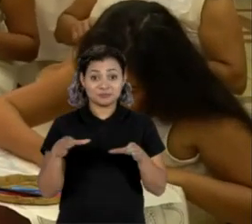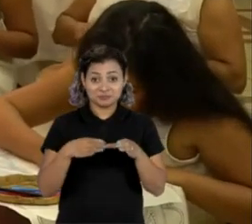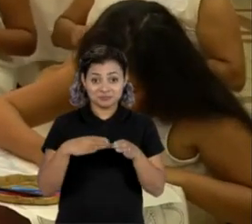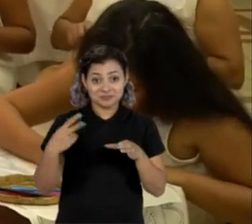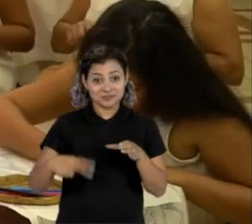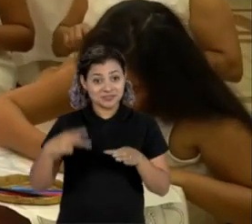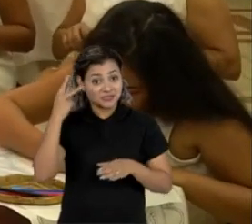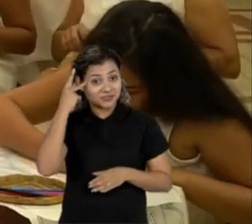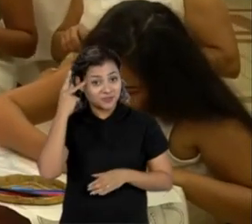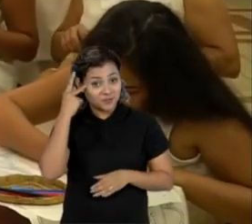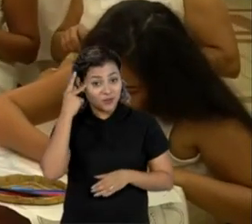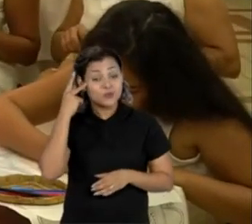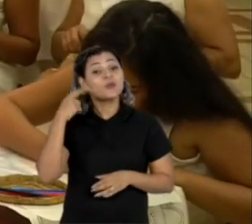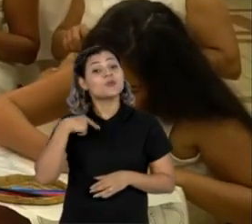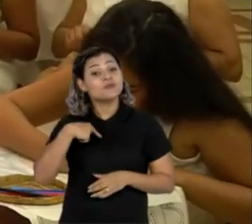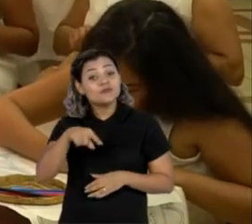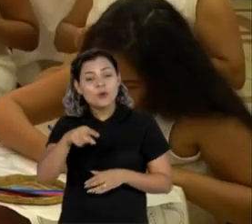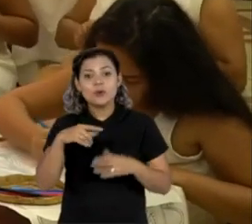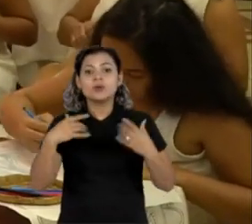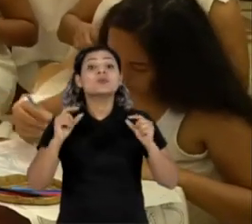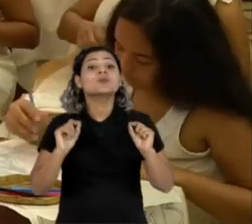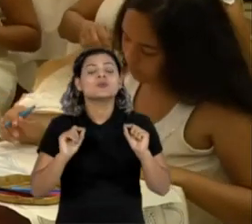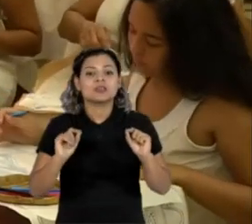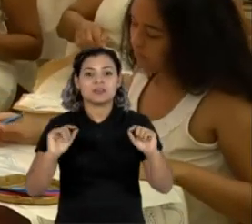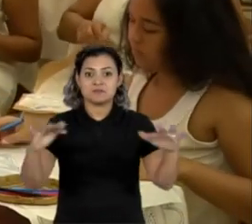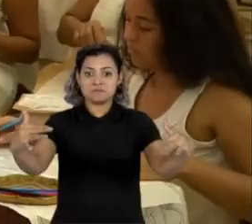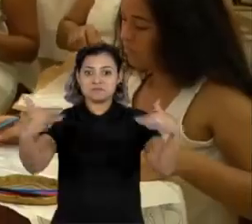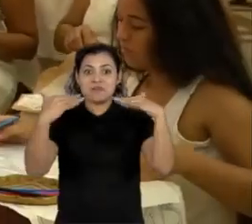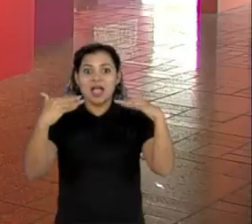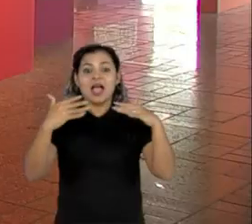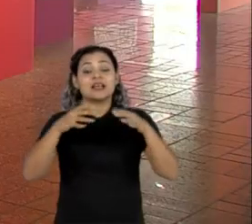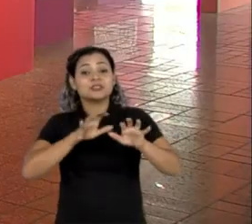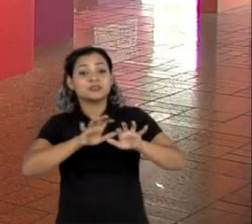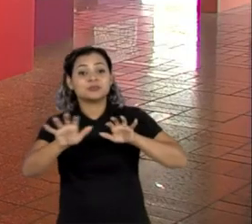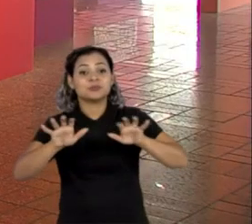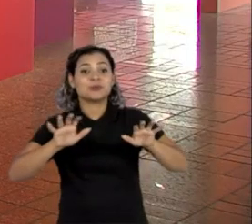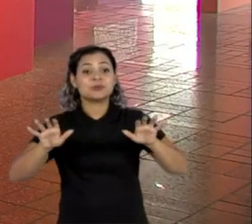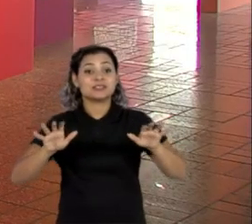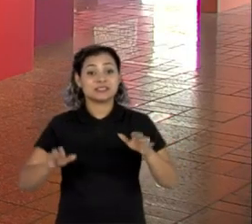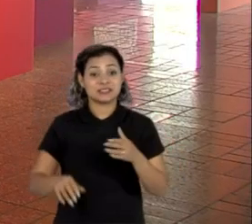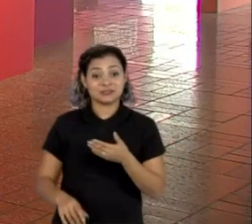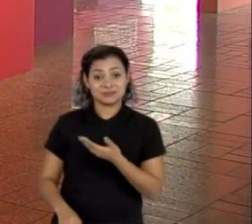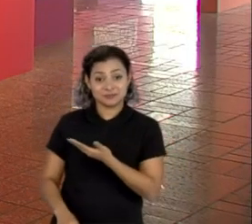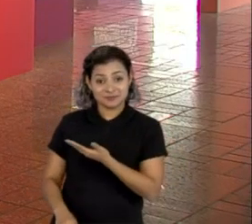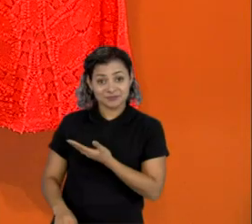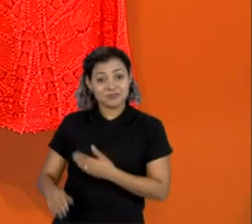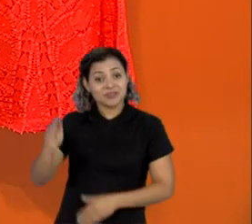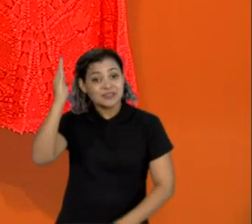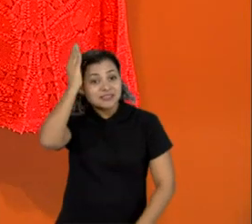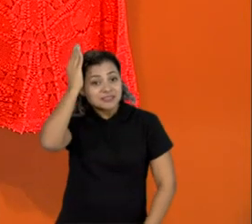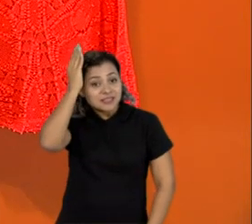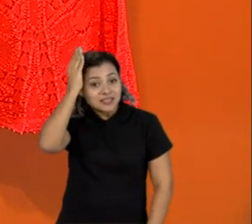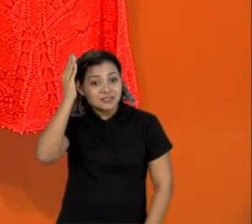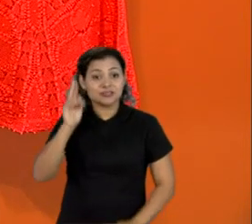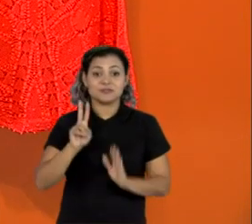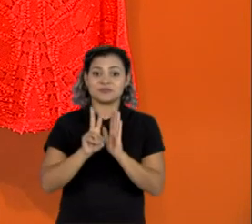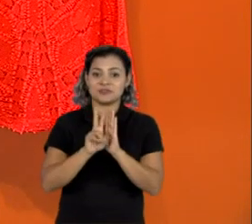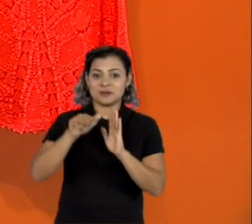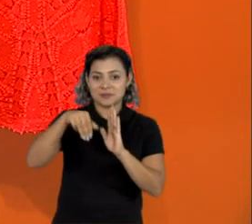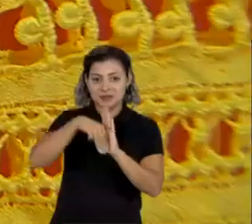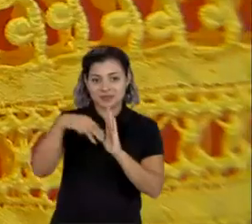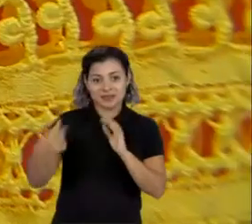Grande São Paulo, foram a atração da abertura da exposição Entremeadas no Sesc Vila Mariana, na